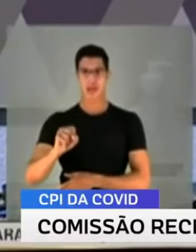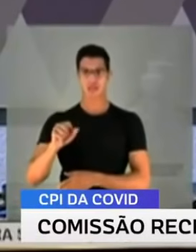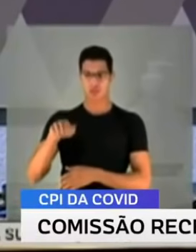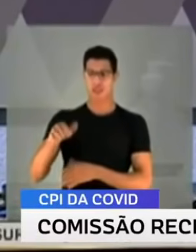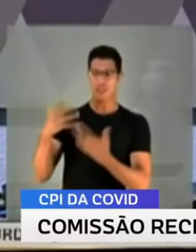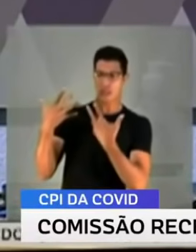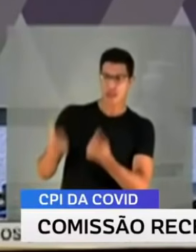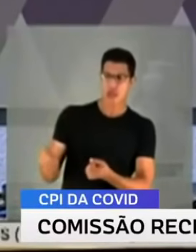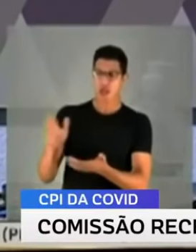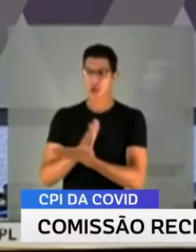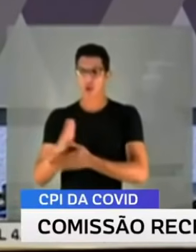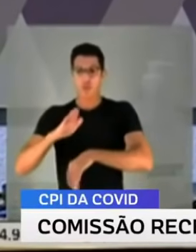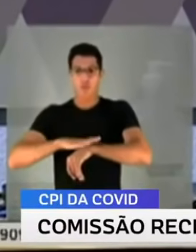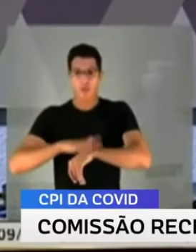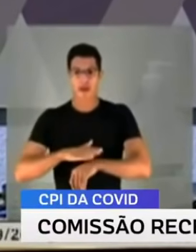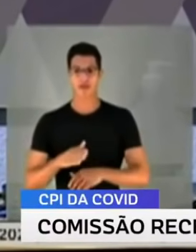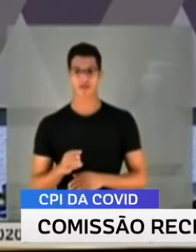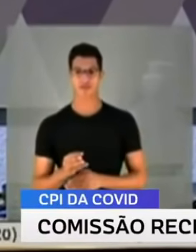algum momento